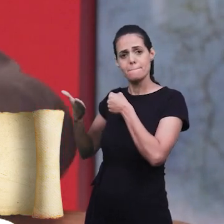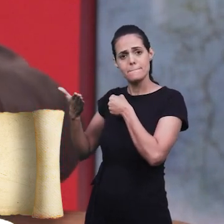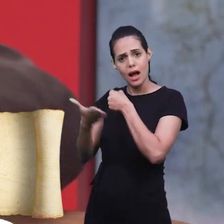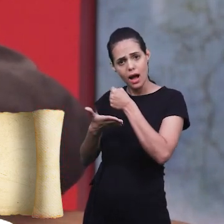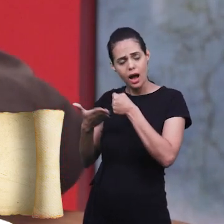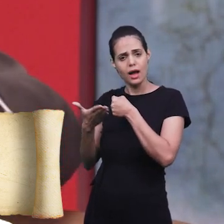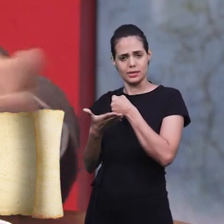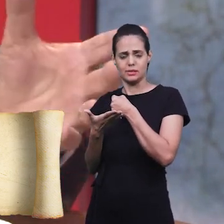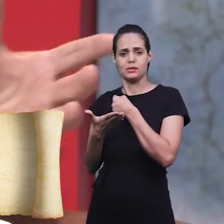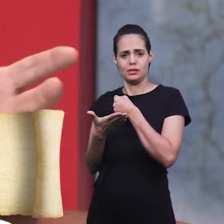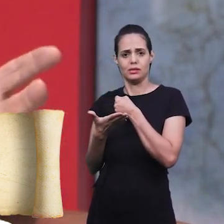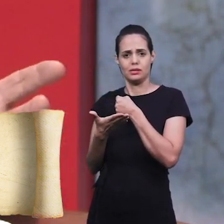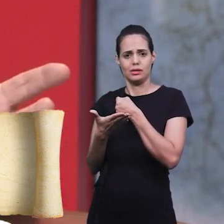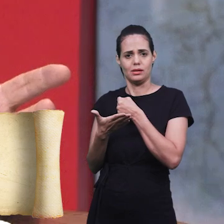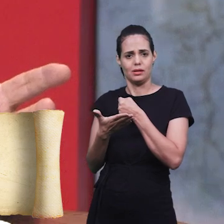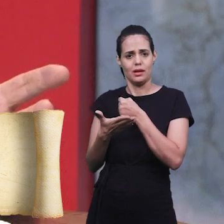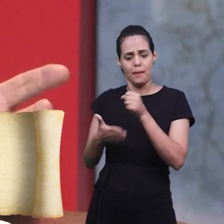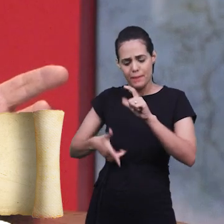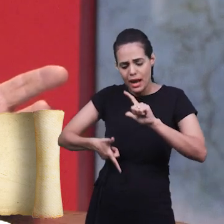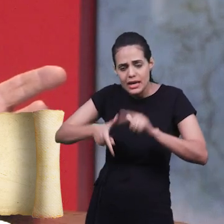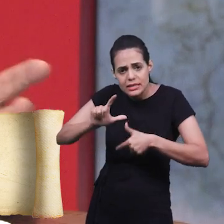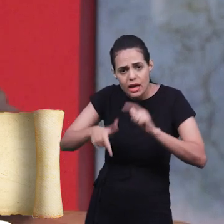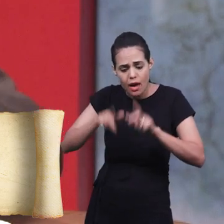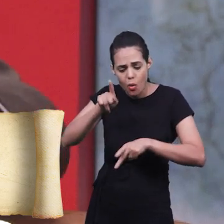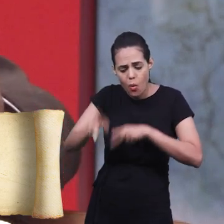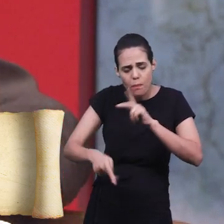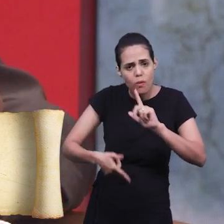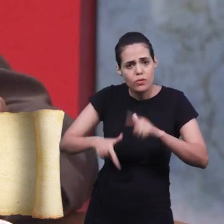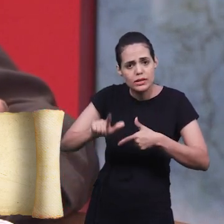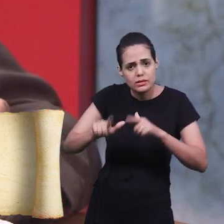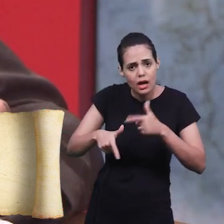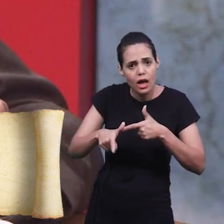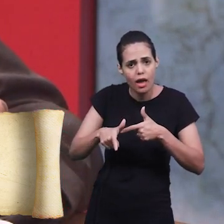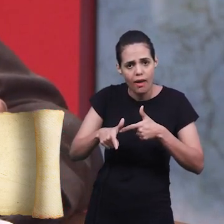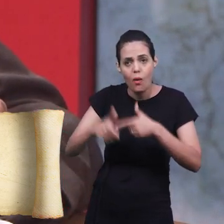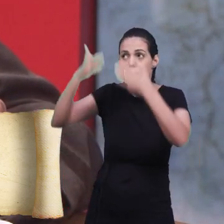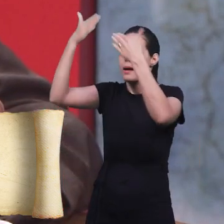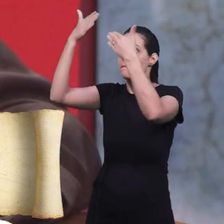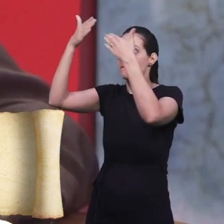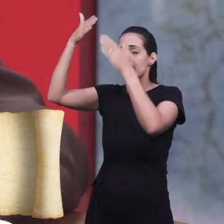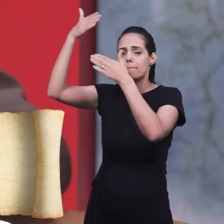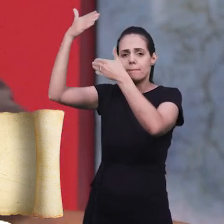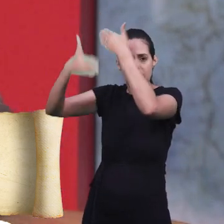guardar aqueles homens separados, que era a casa de Israel, na presença de Deus.